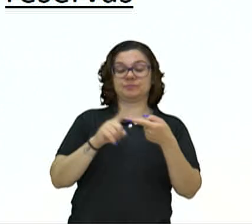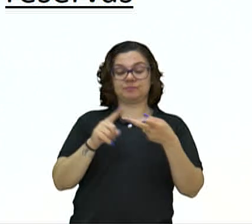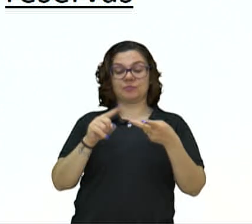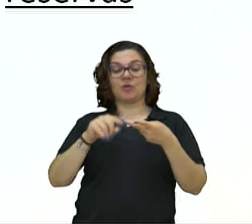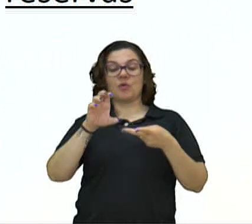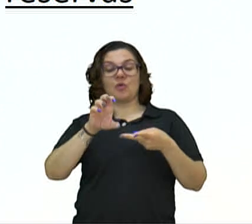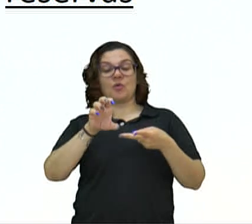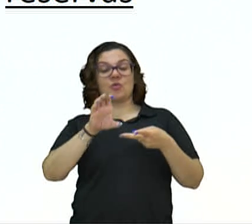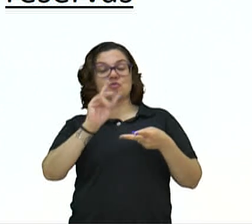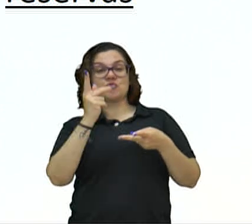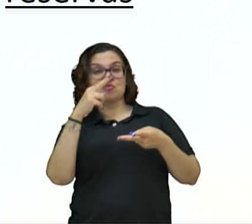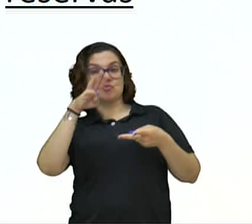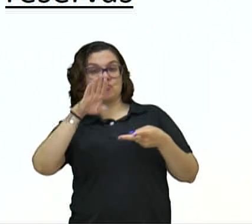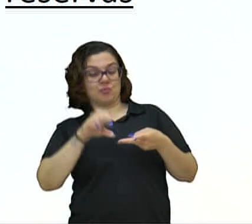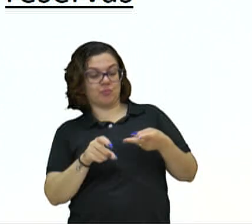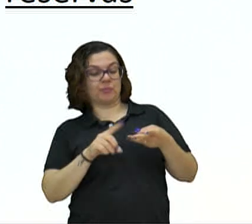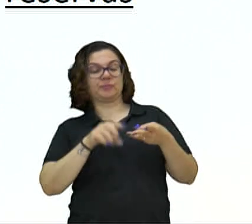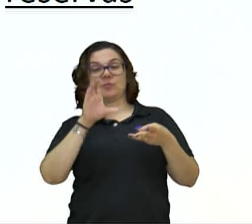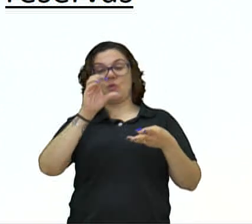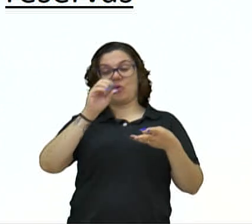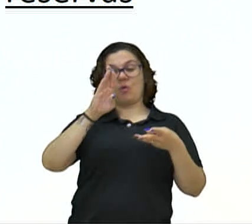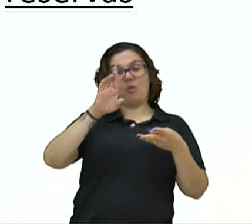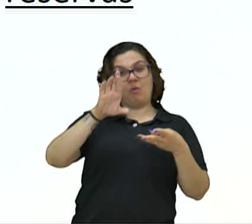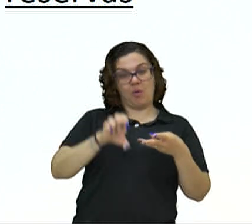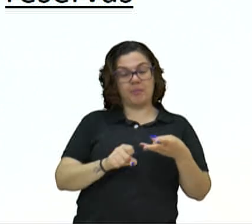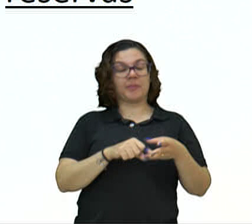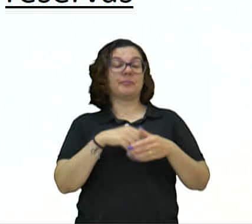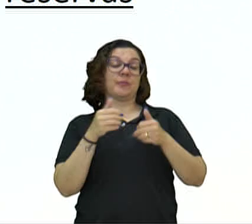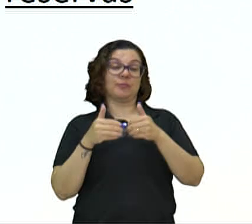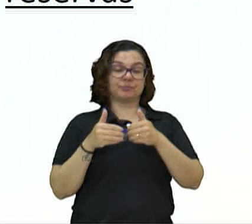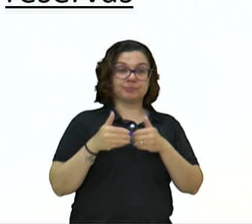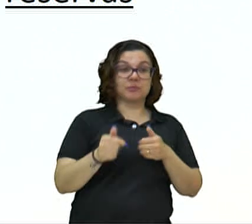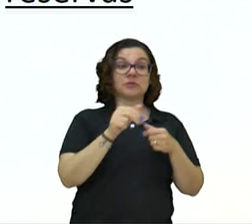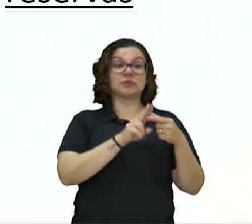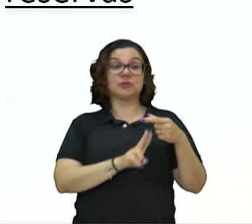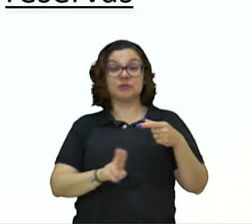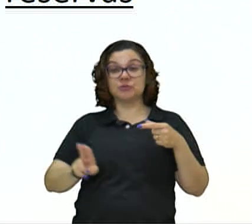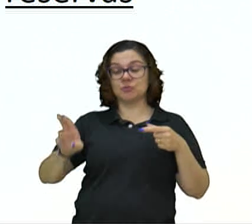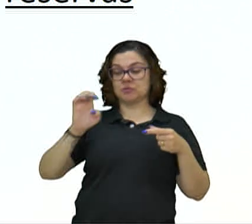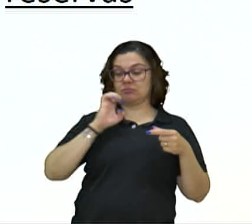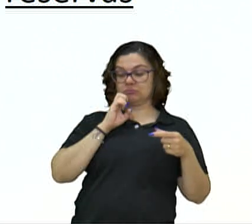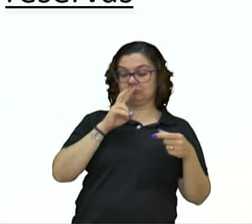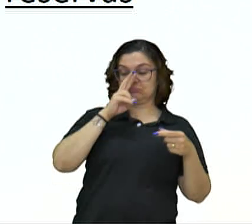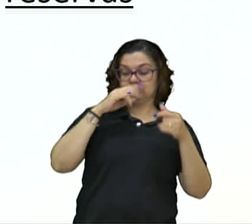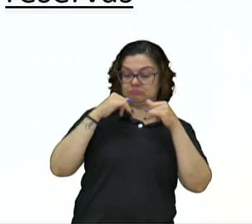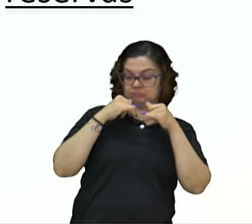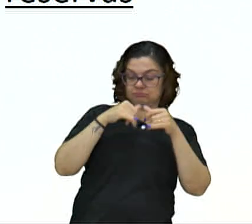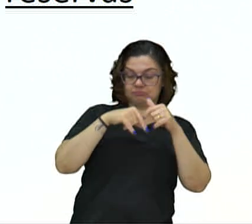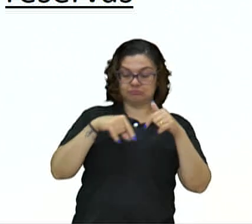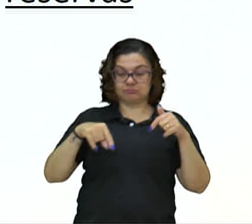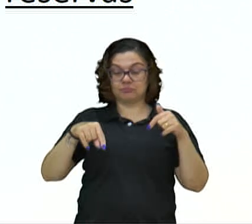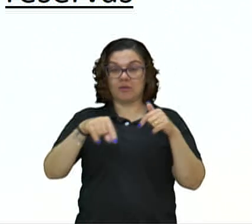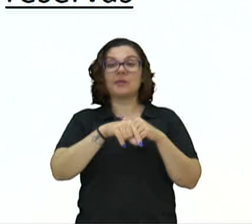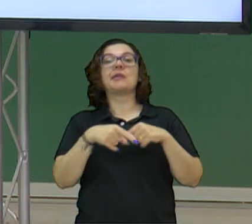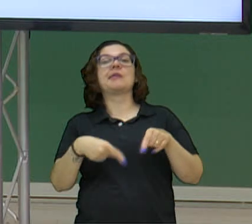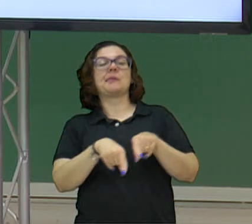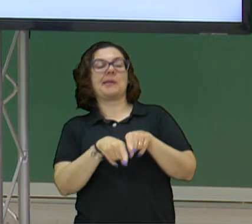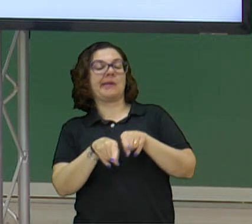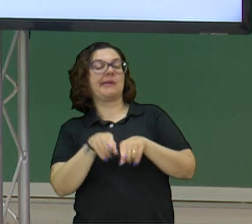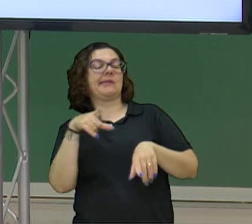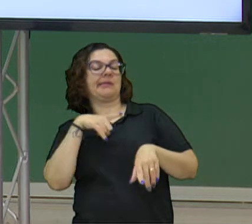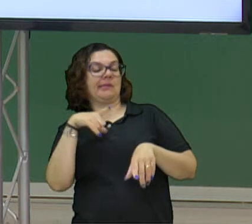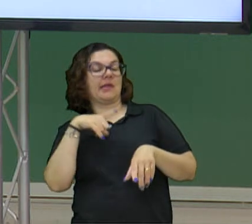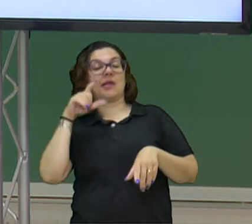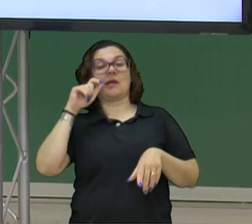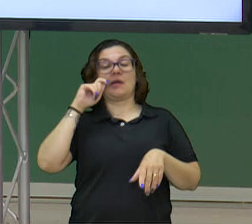cobre e o manganês em relação às fontes energéticas utilizadas o austrália tem reservas de